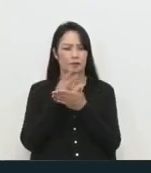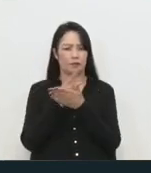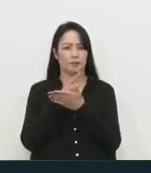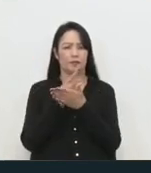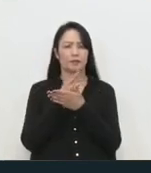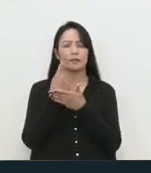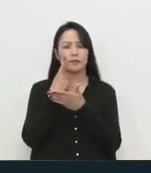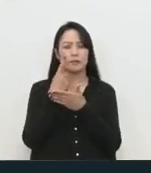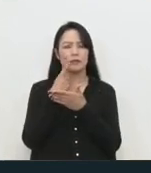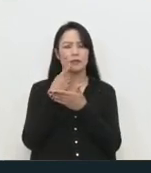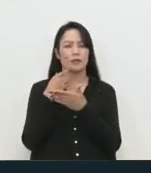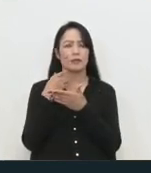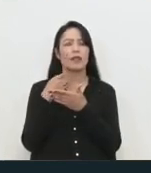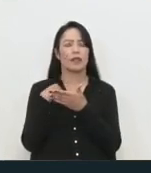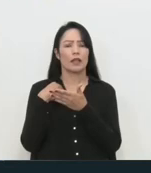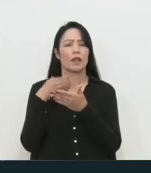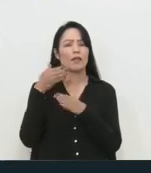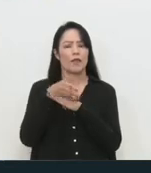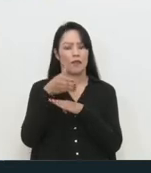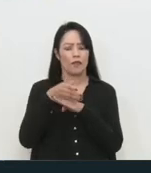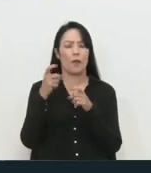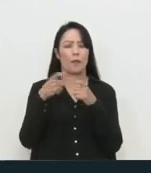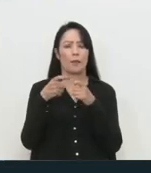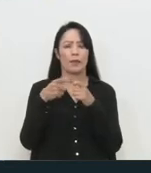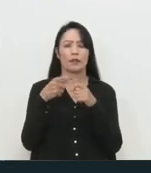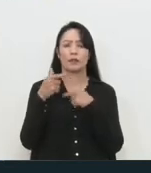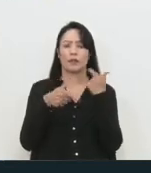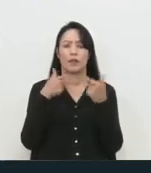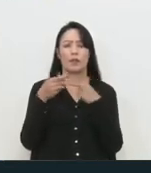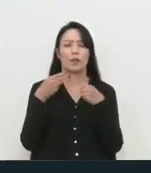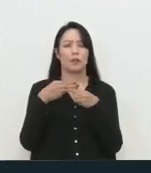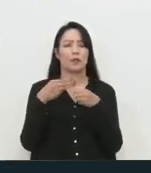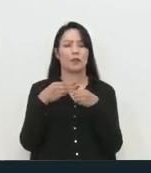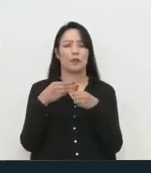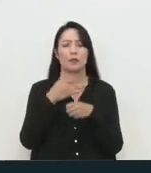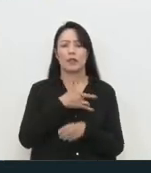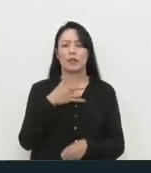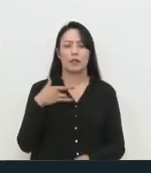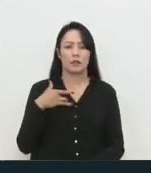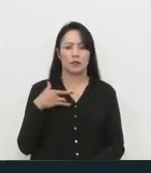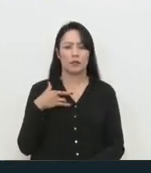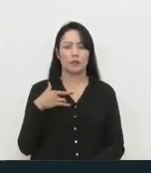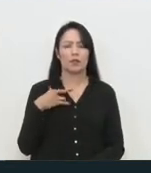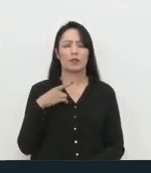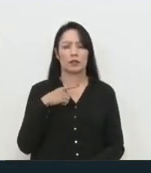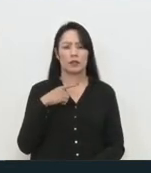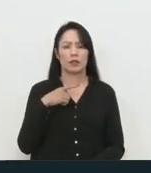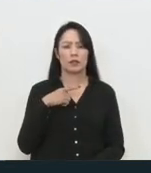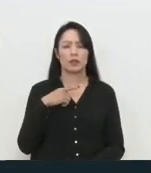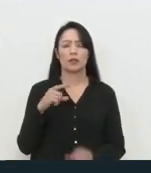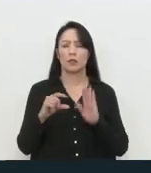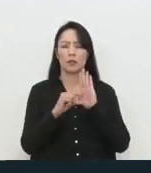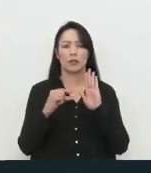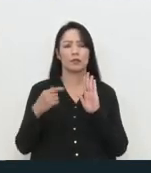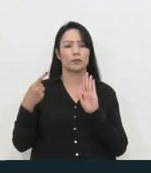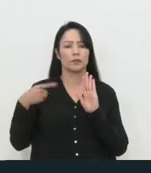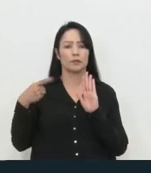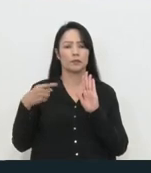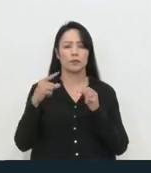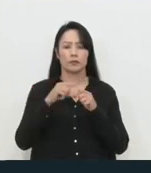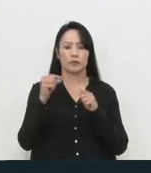frequência dos médicos que atuam na rede pública Municipal de Saúde cumpriu o disposto no parágrafo 1º do artigo